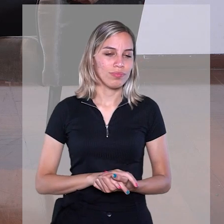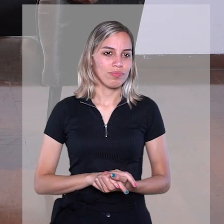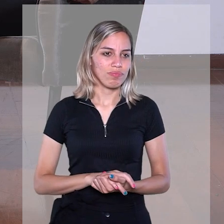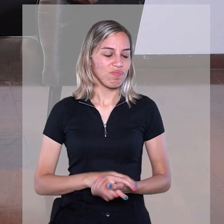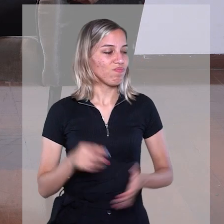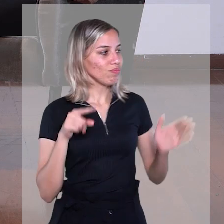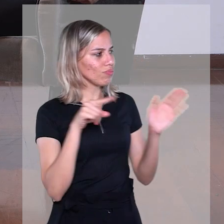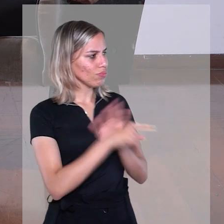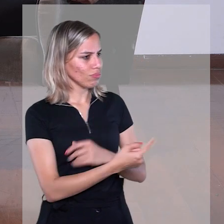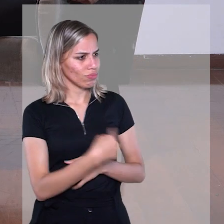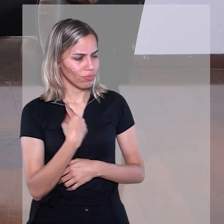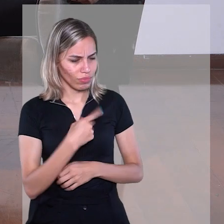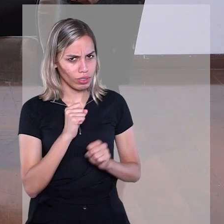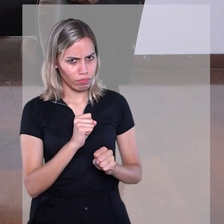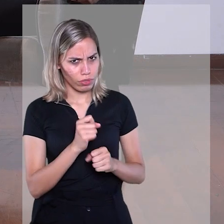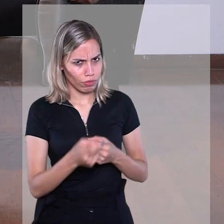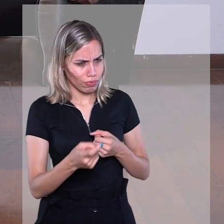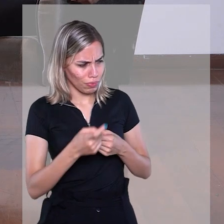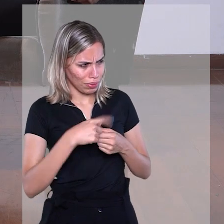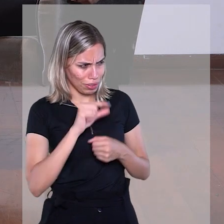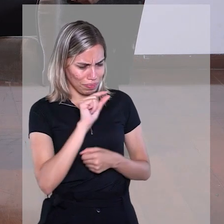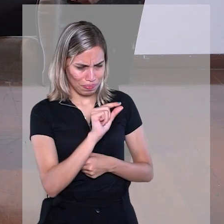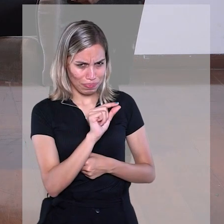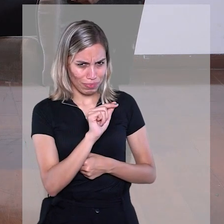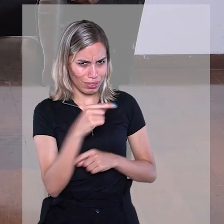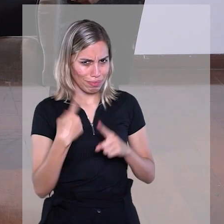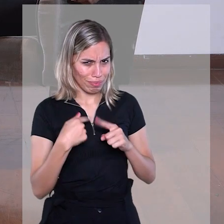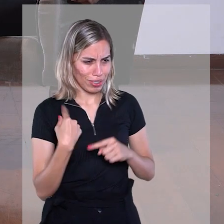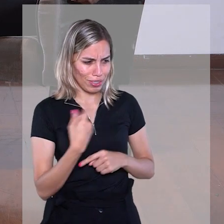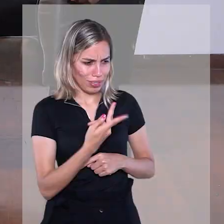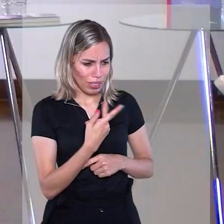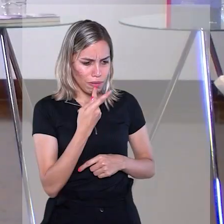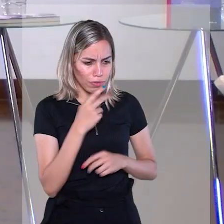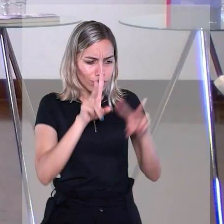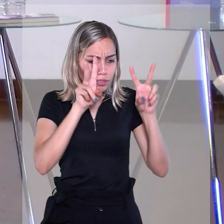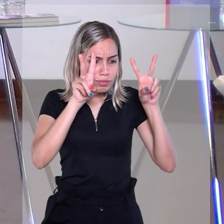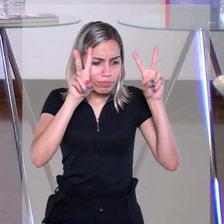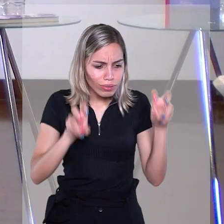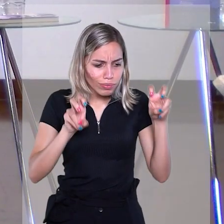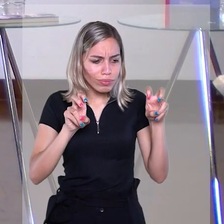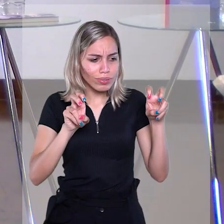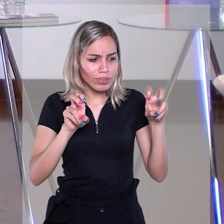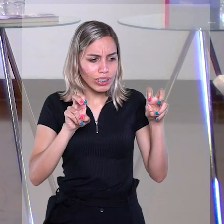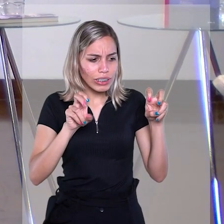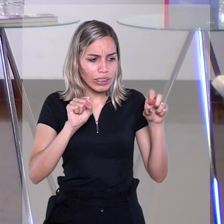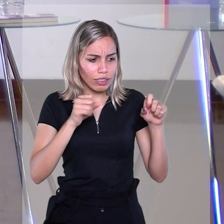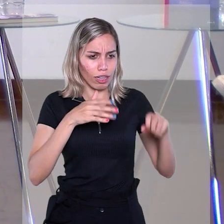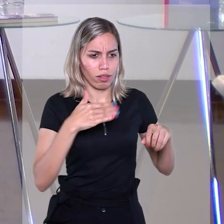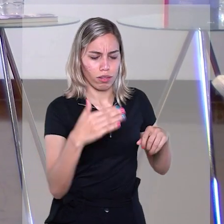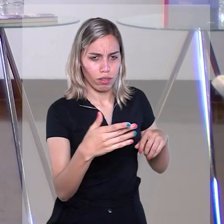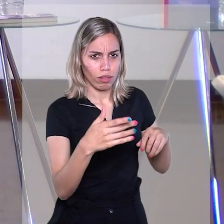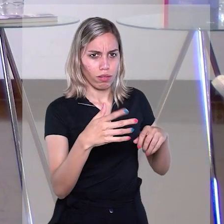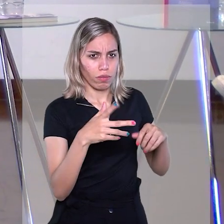Será que a gente pode voltar um pouquinho antes? Porque a gente estava conversando um assunto que eu acho que corta o que a gente está falando, que é